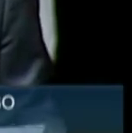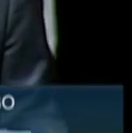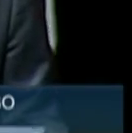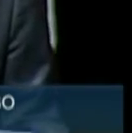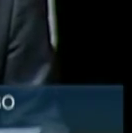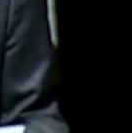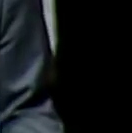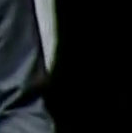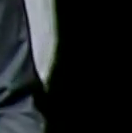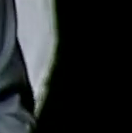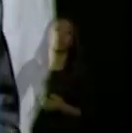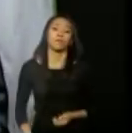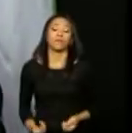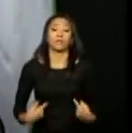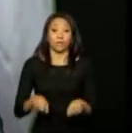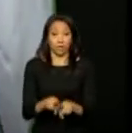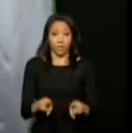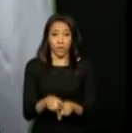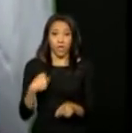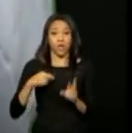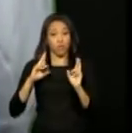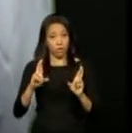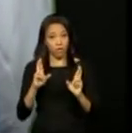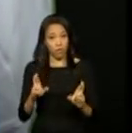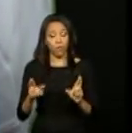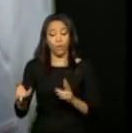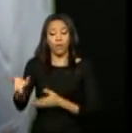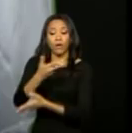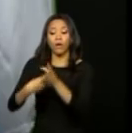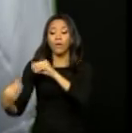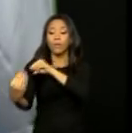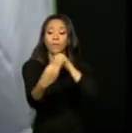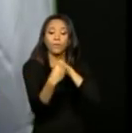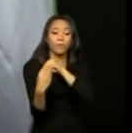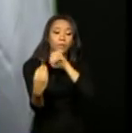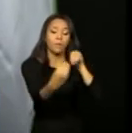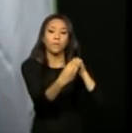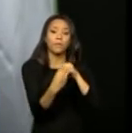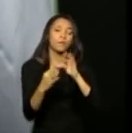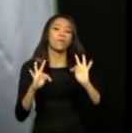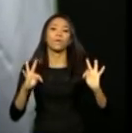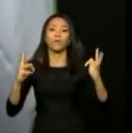Também espero construir uma relação virtuosa